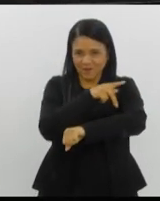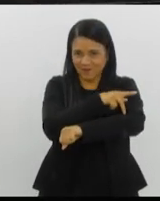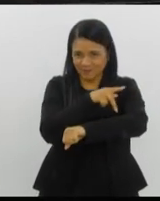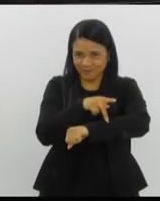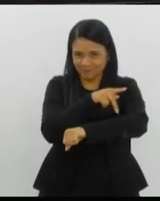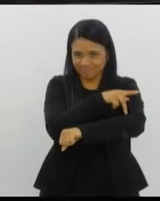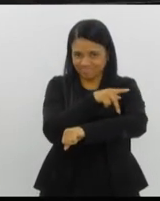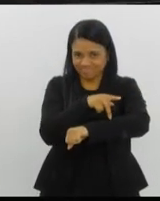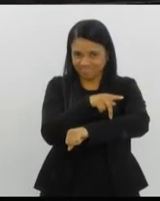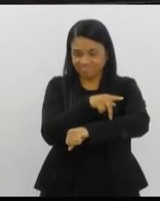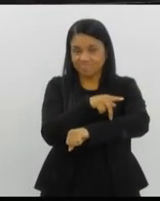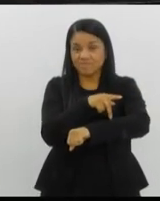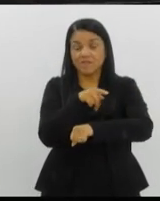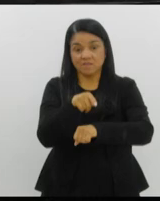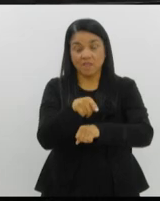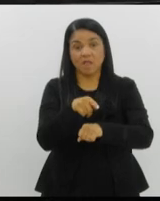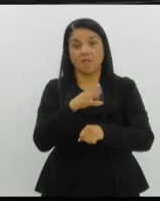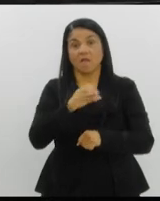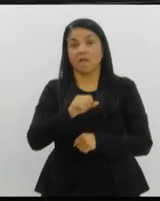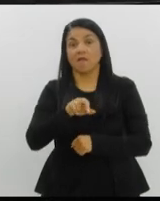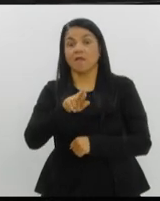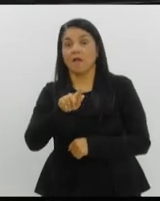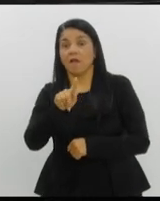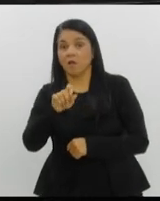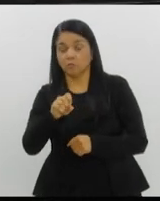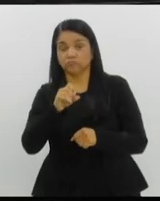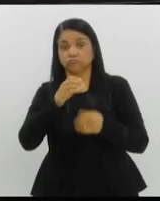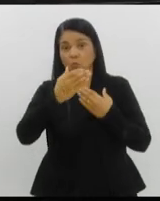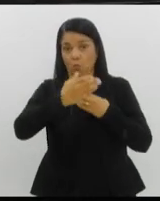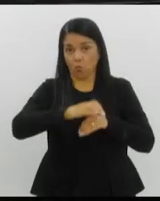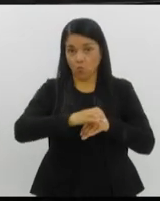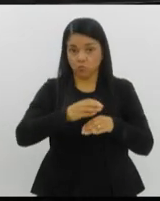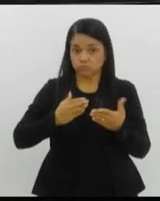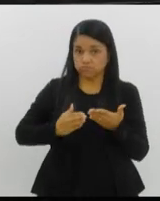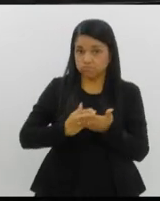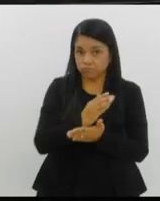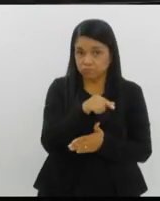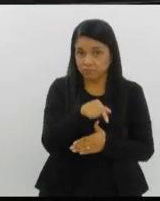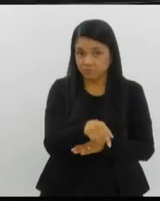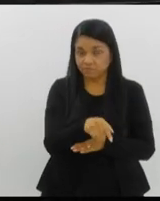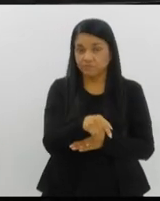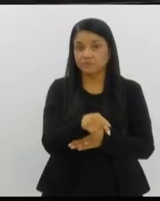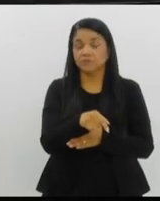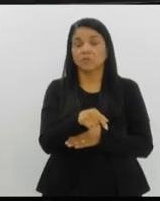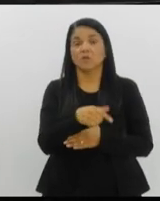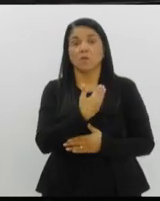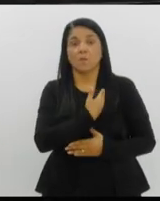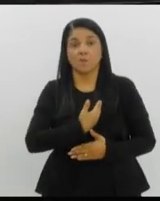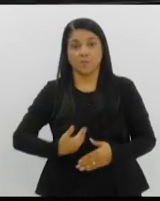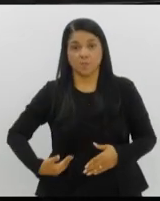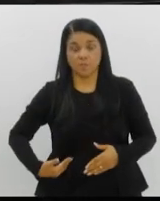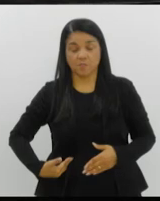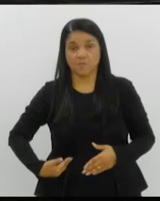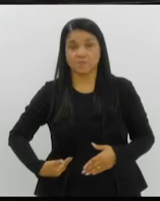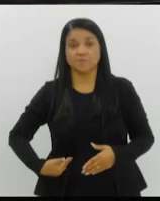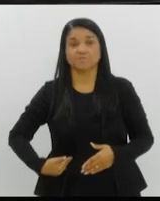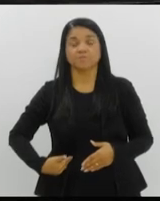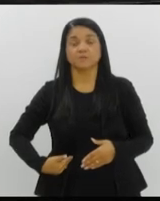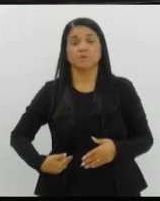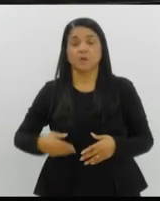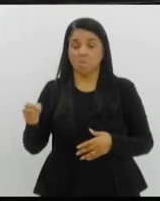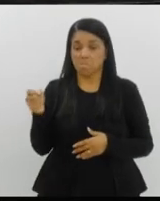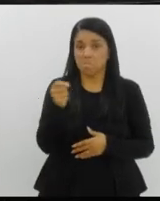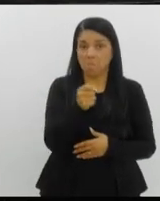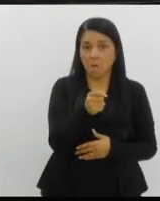porque há ali aqueles cargos que foram concursados, né, em concurso público aberto para ocupar os